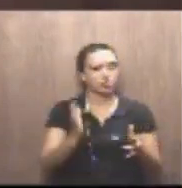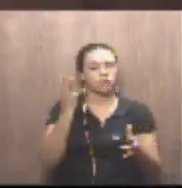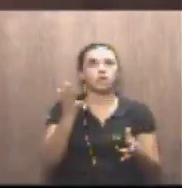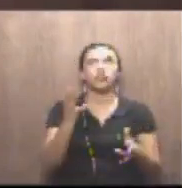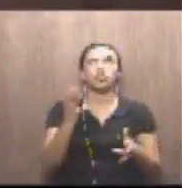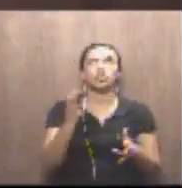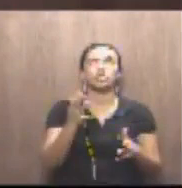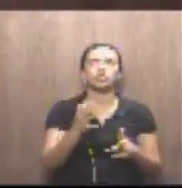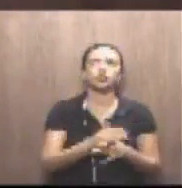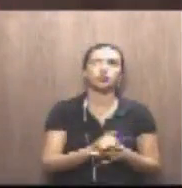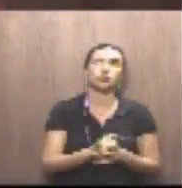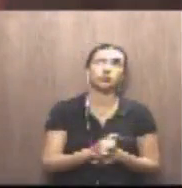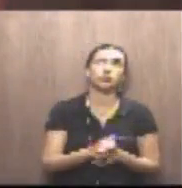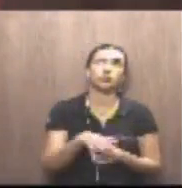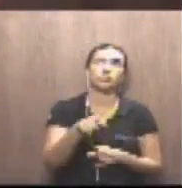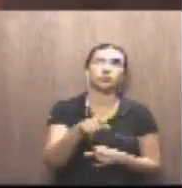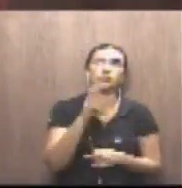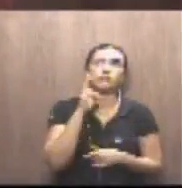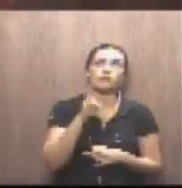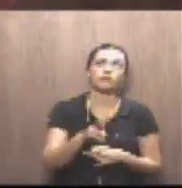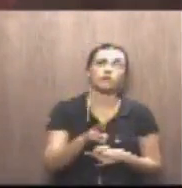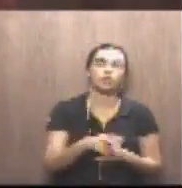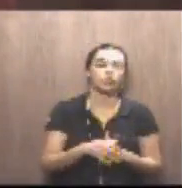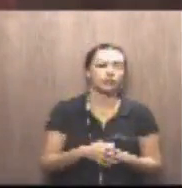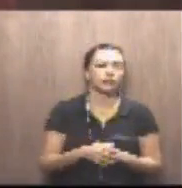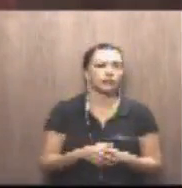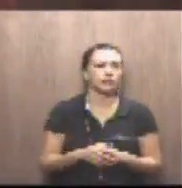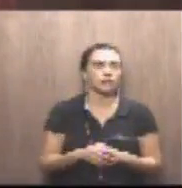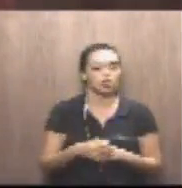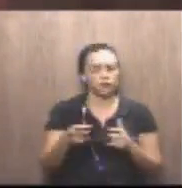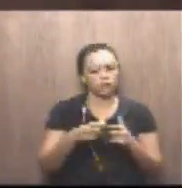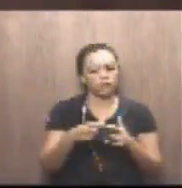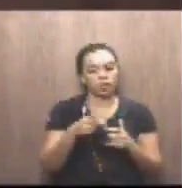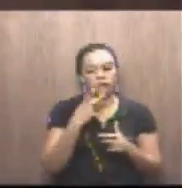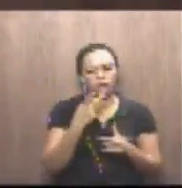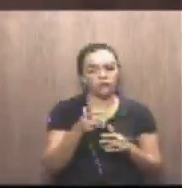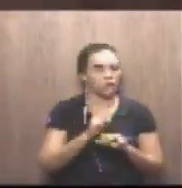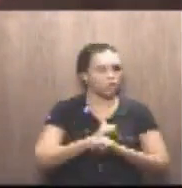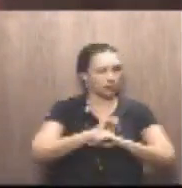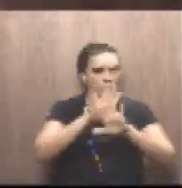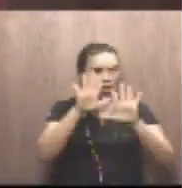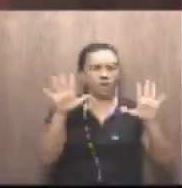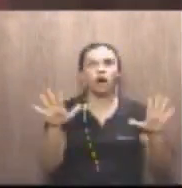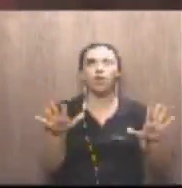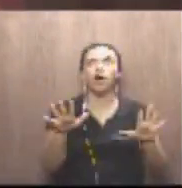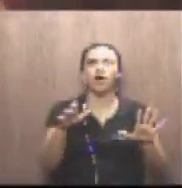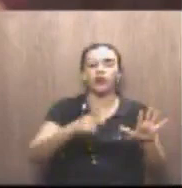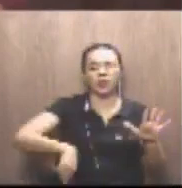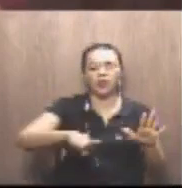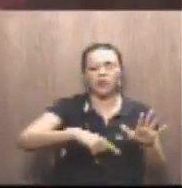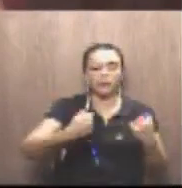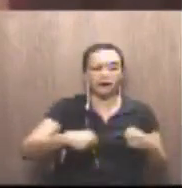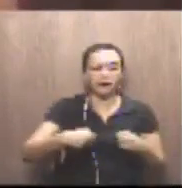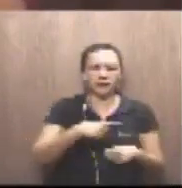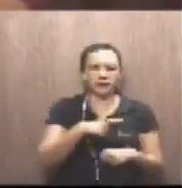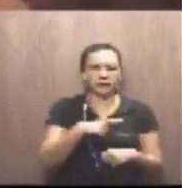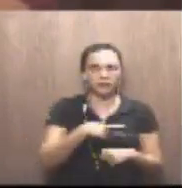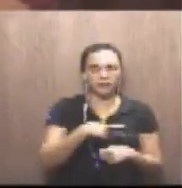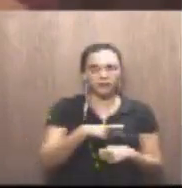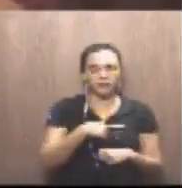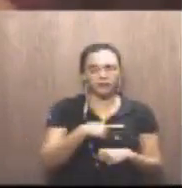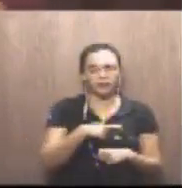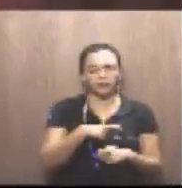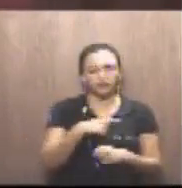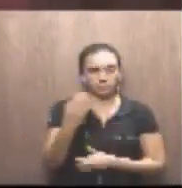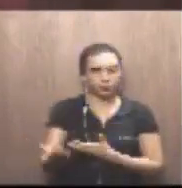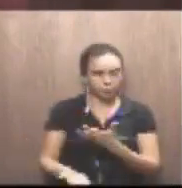acontece alguma coisa, você veja que a colocação do médico foi muito clara, né? Que nós temos que ter uma assistência